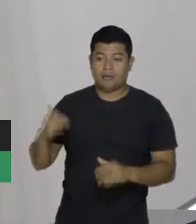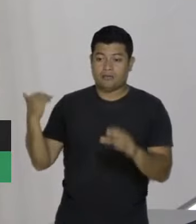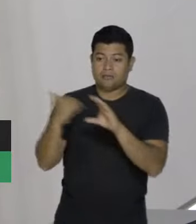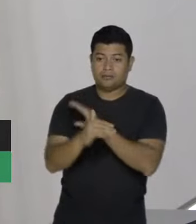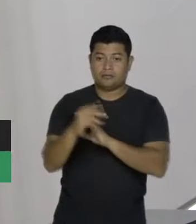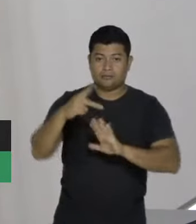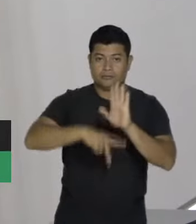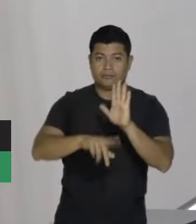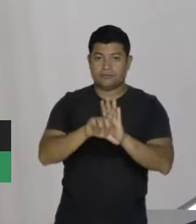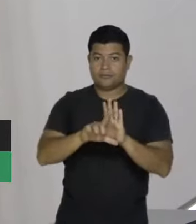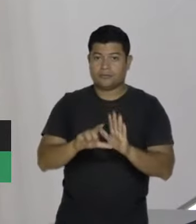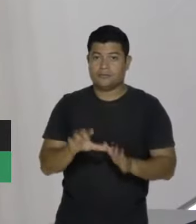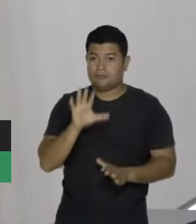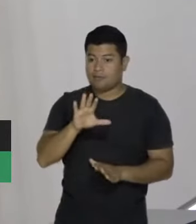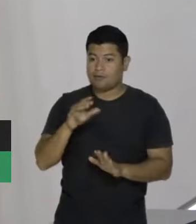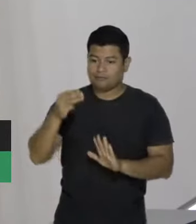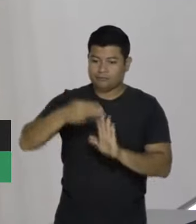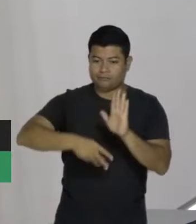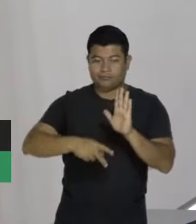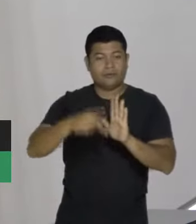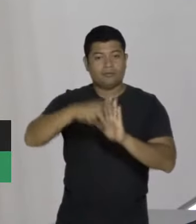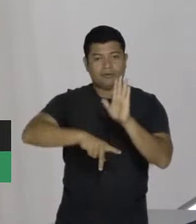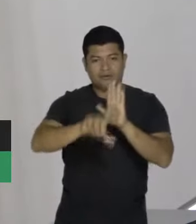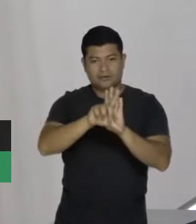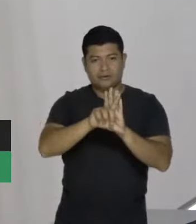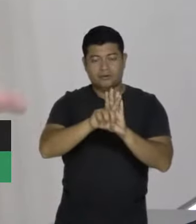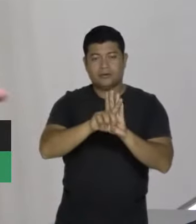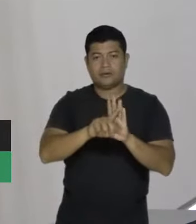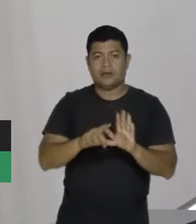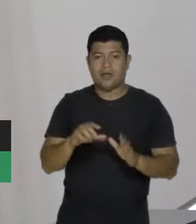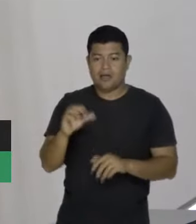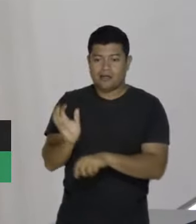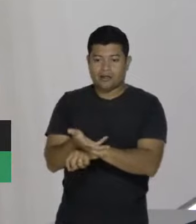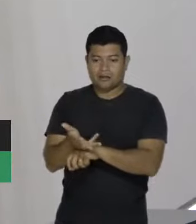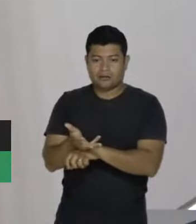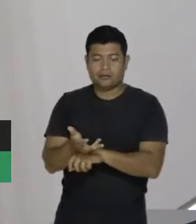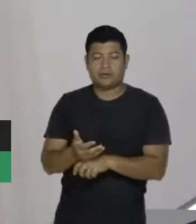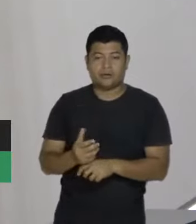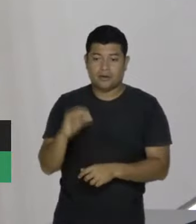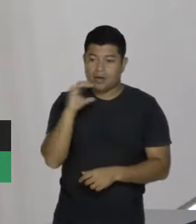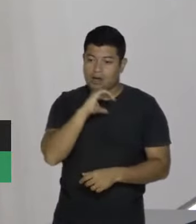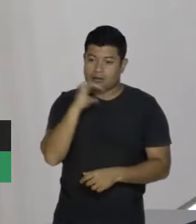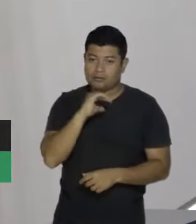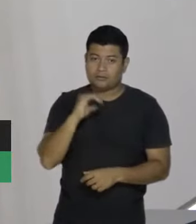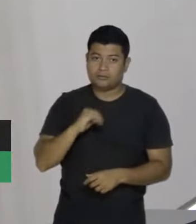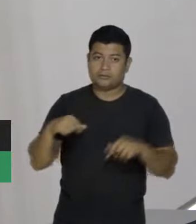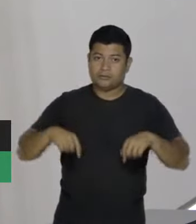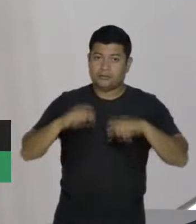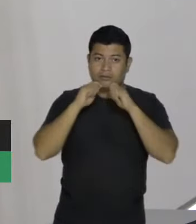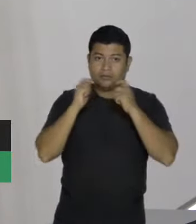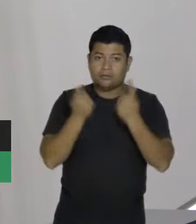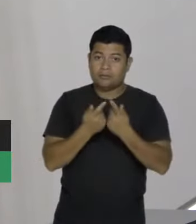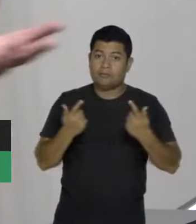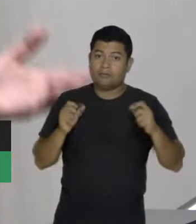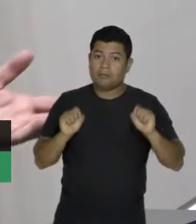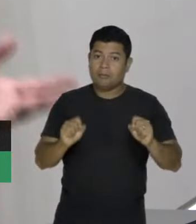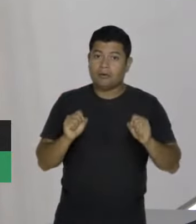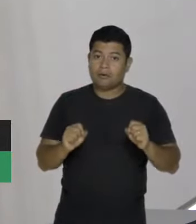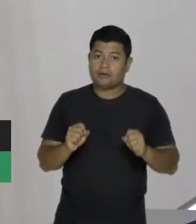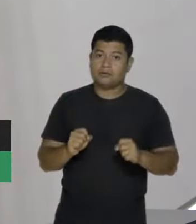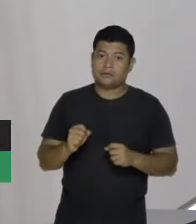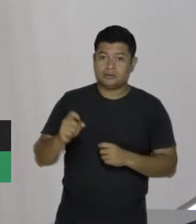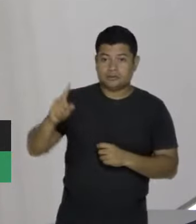mas o projeto de lei, mesmo com agilidade, com rapidez dessa casa, pode levar de